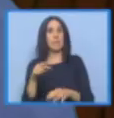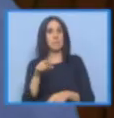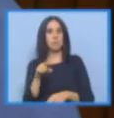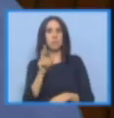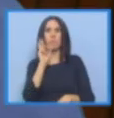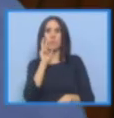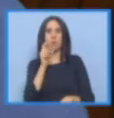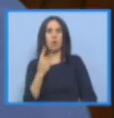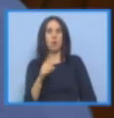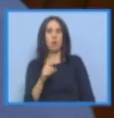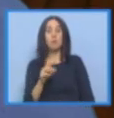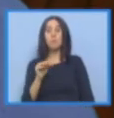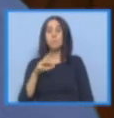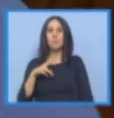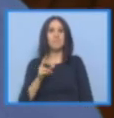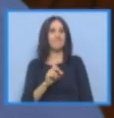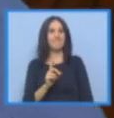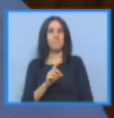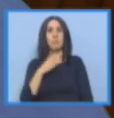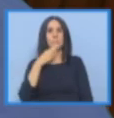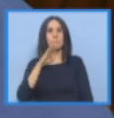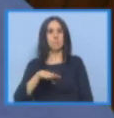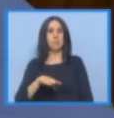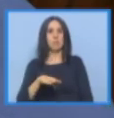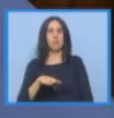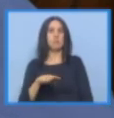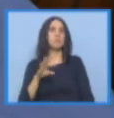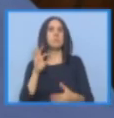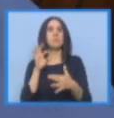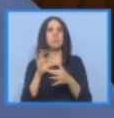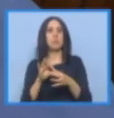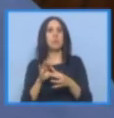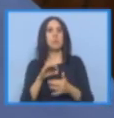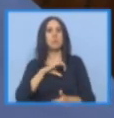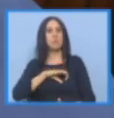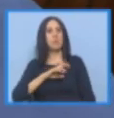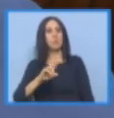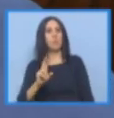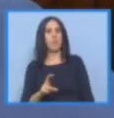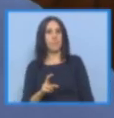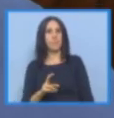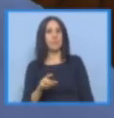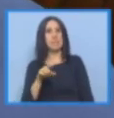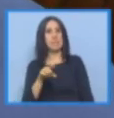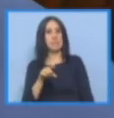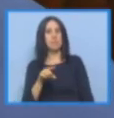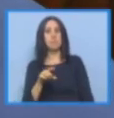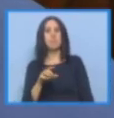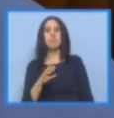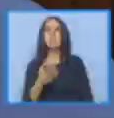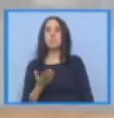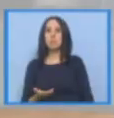isso é valorizado. Em Portugal, não. A precariedade está associada a baixos salários. E é isso